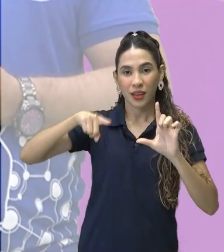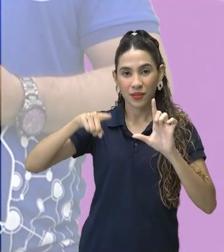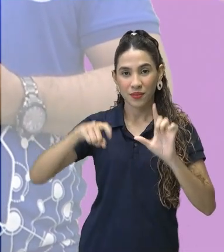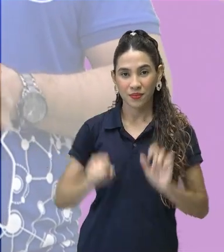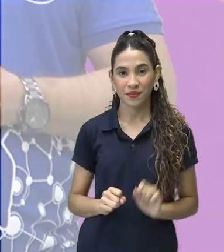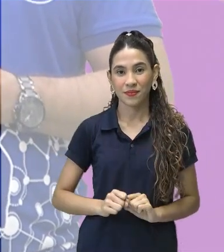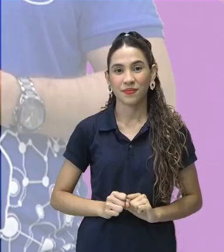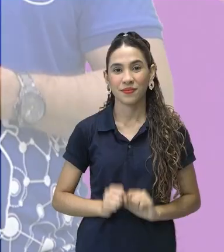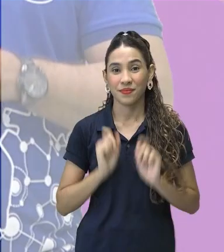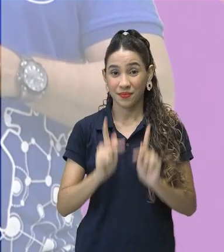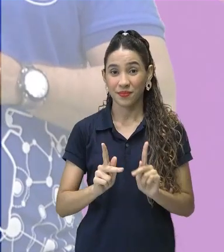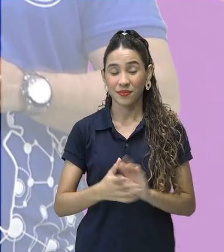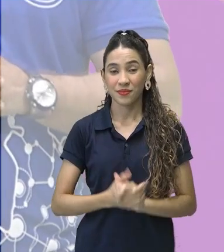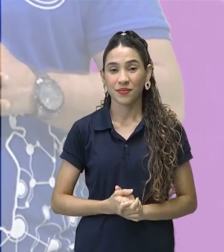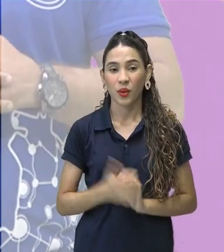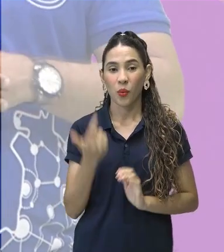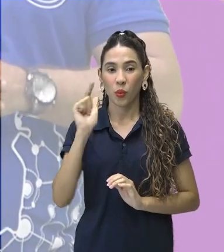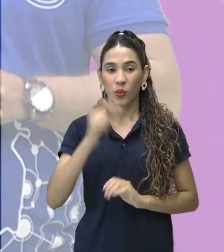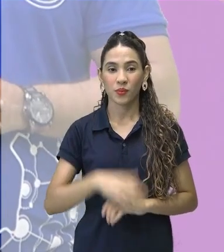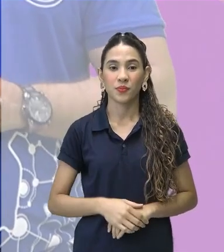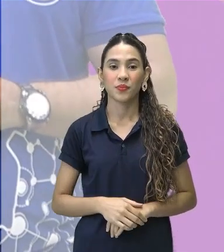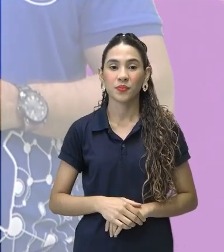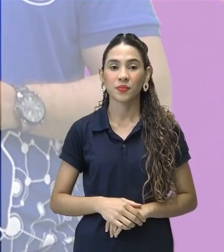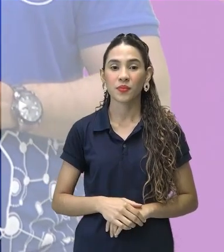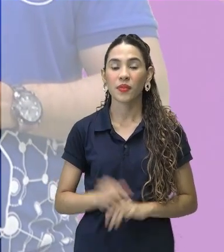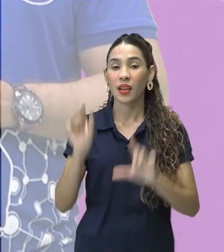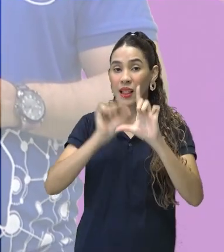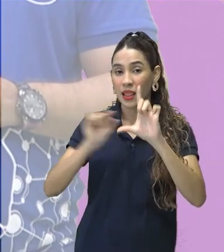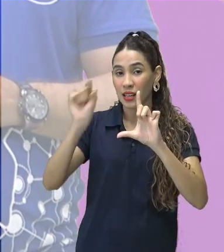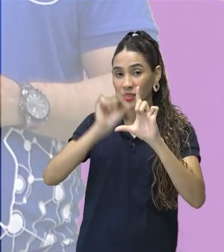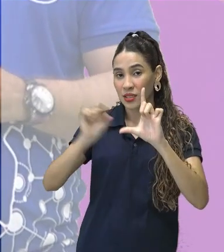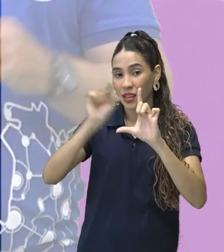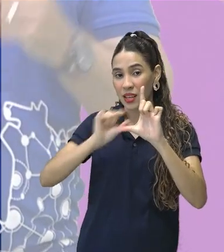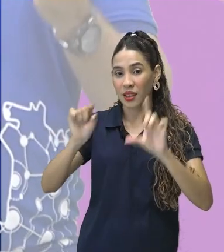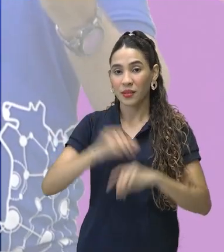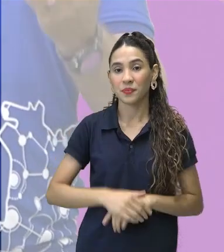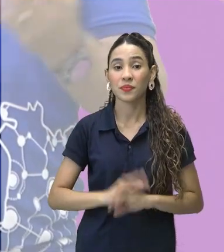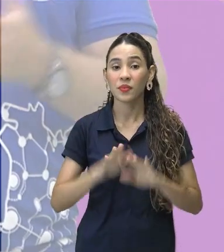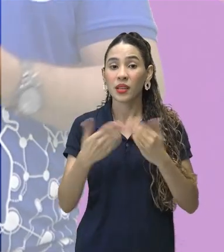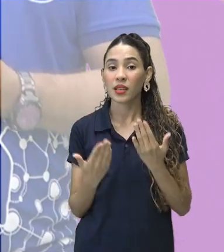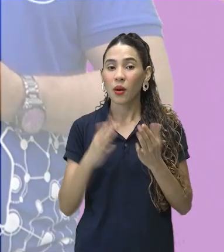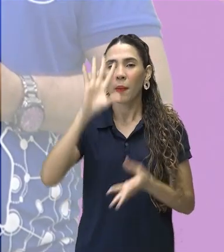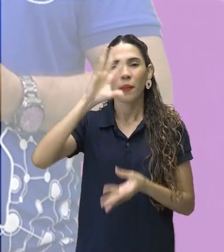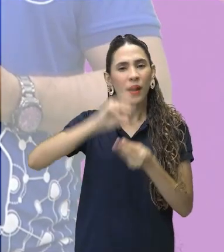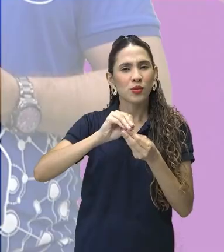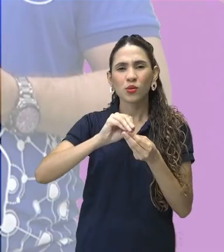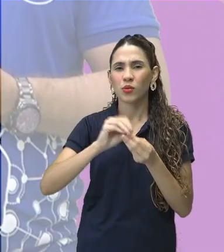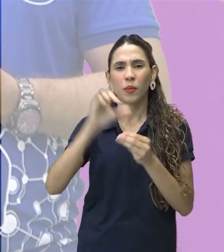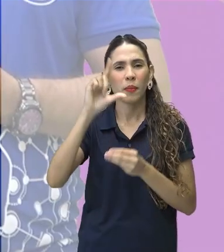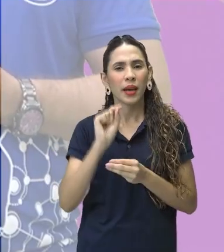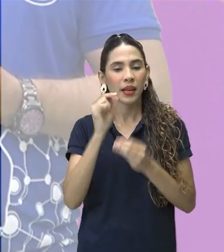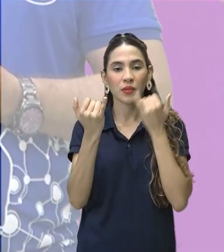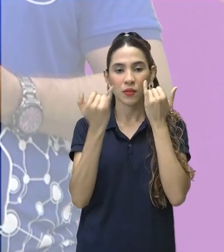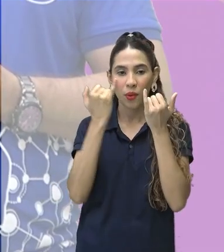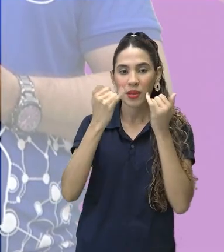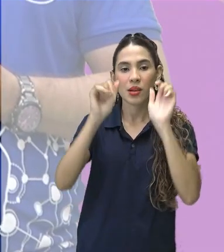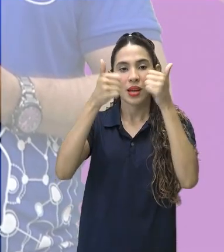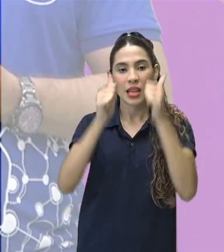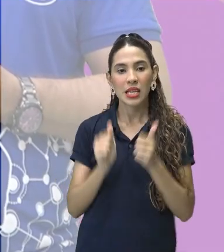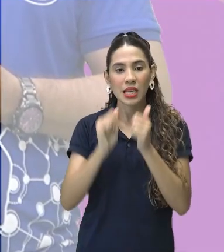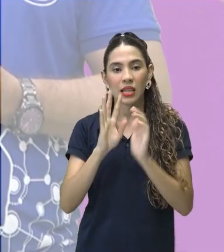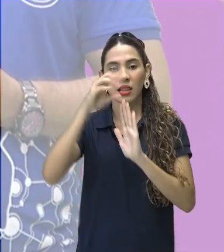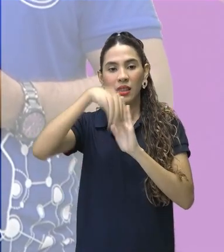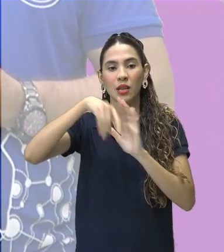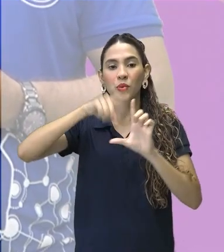gráficos. Ok? Vamos para a próxima? Legendas. Pequeno resumo das informações analisadas